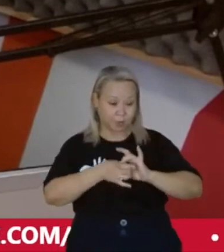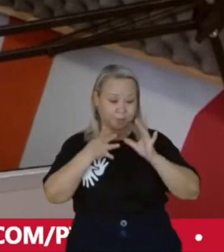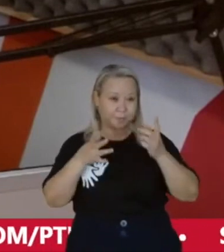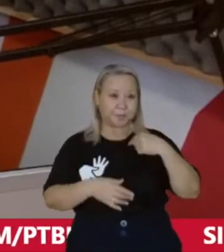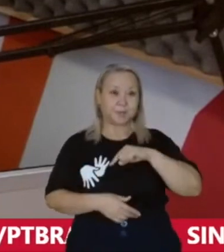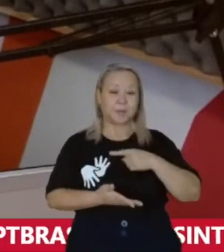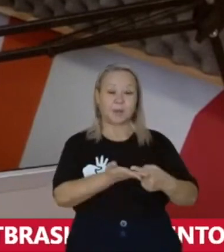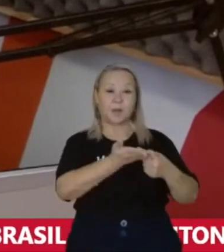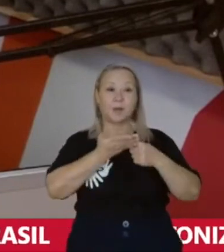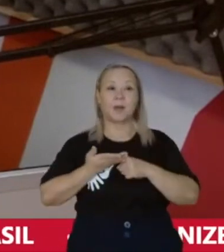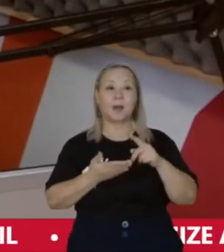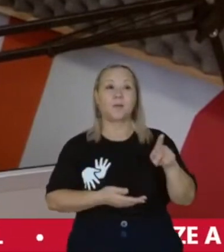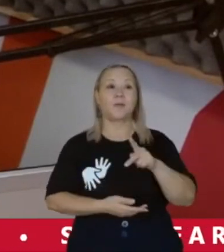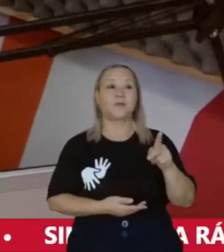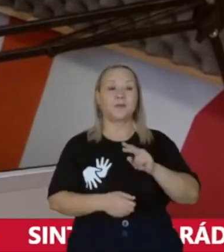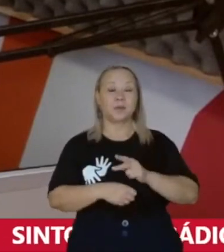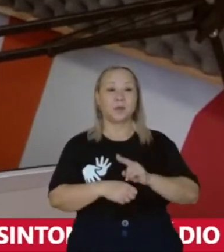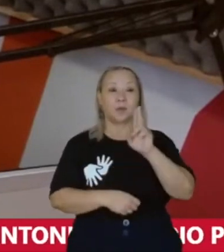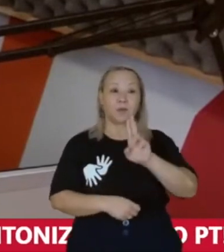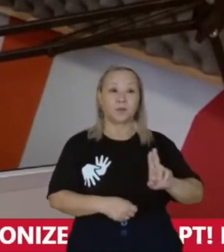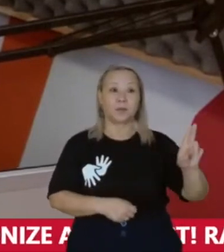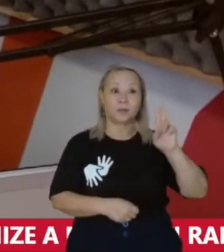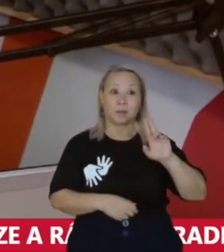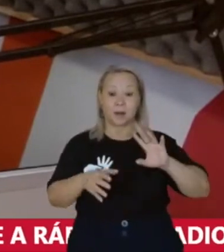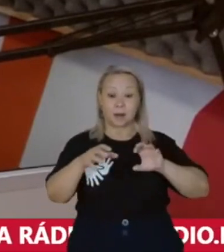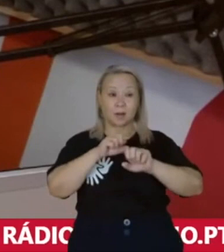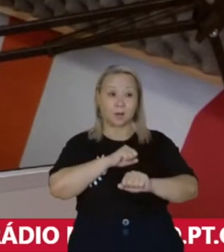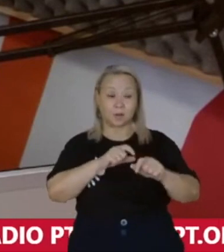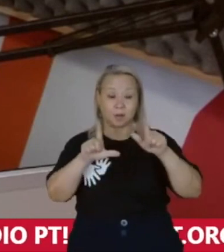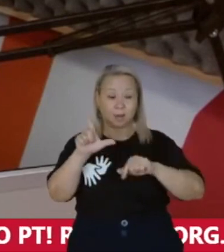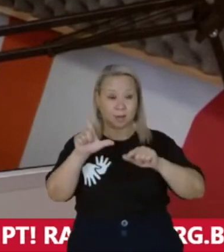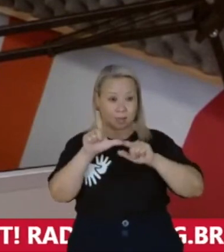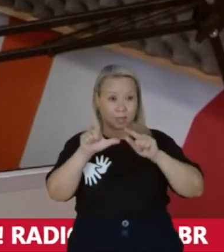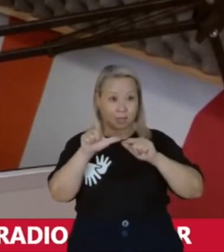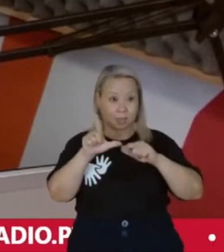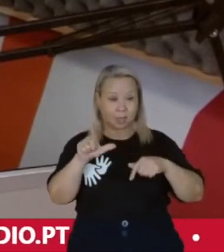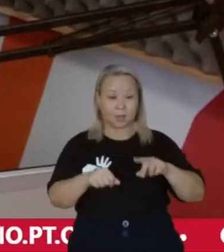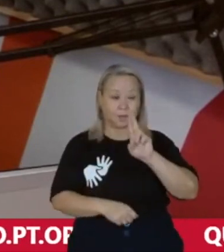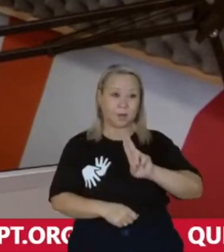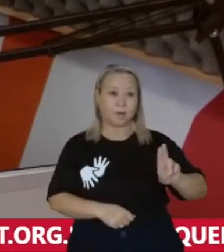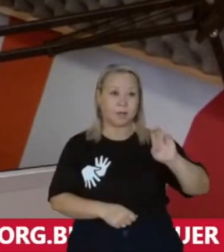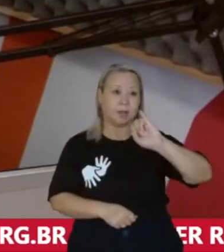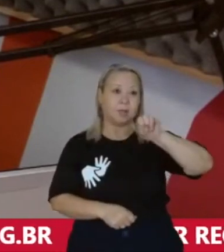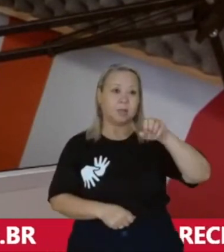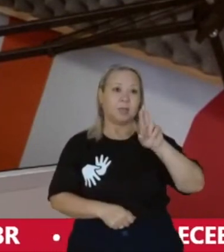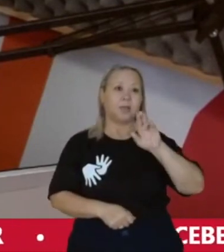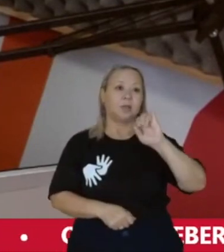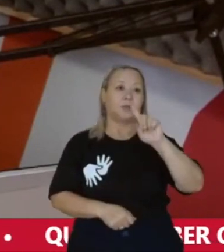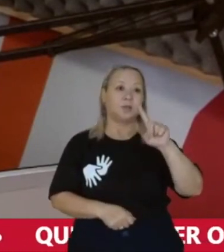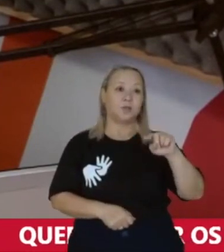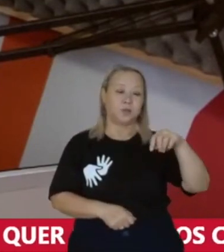nossa convidada é professora universitária, graduada em Letras pela Universidade Federal de Juiz de Fora, mestre em Linguística